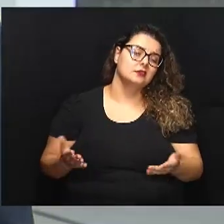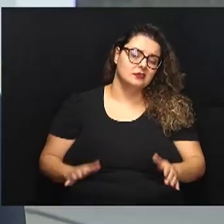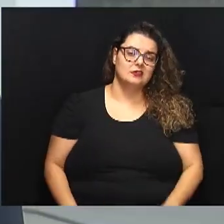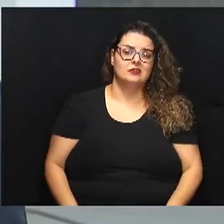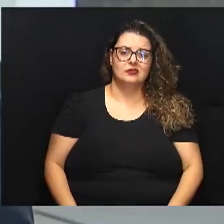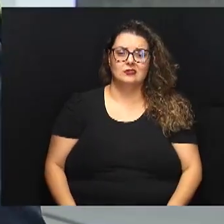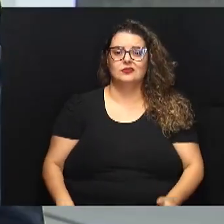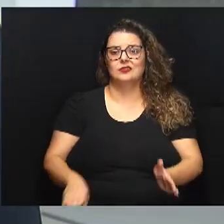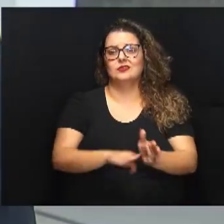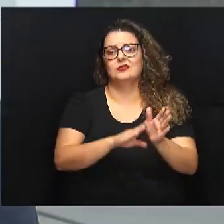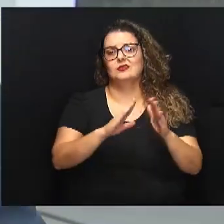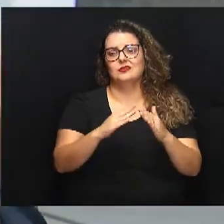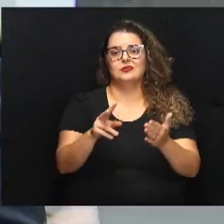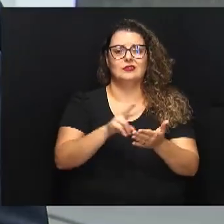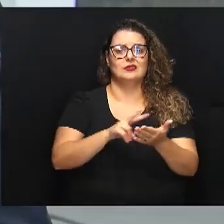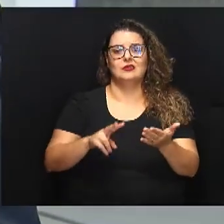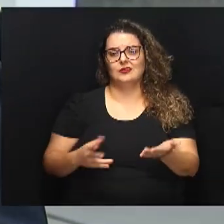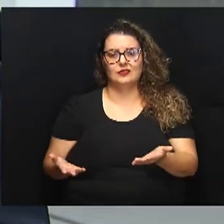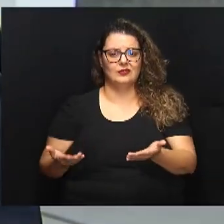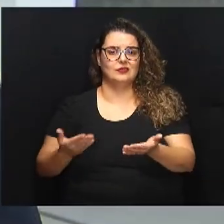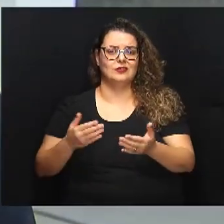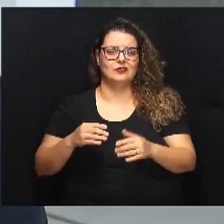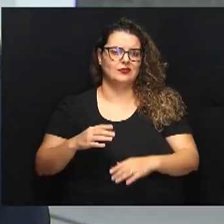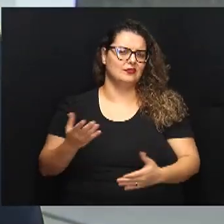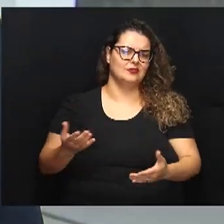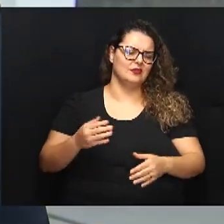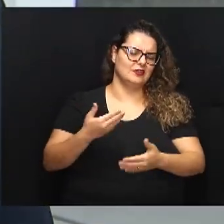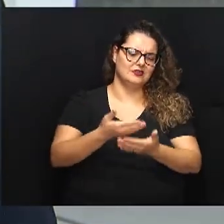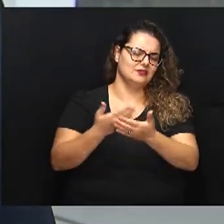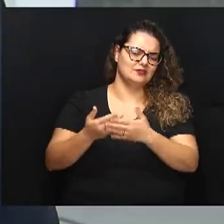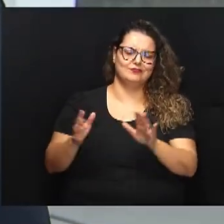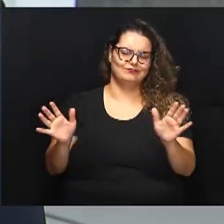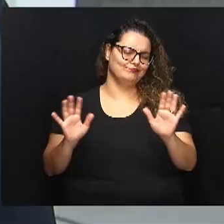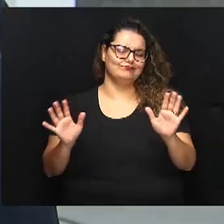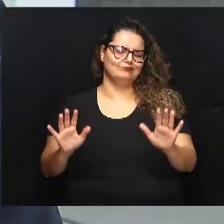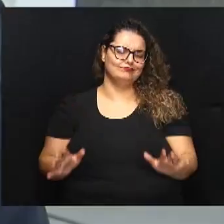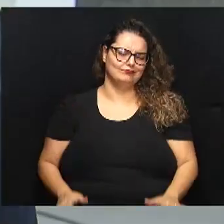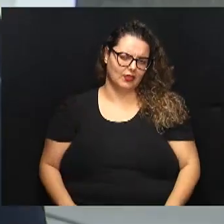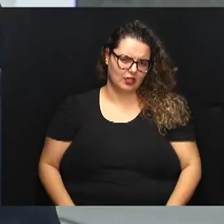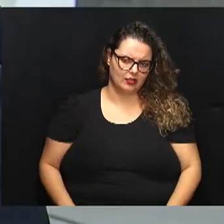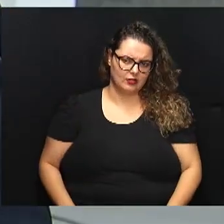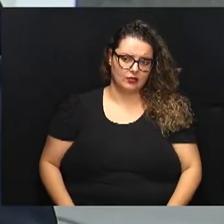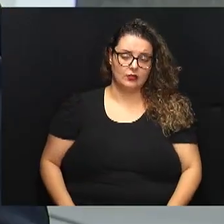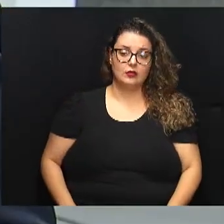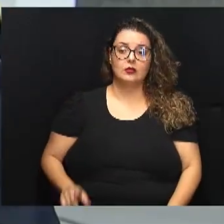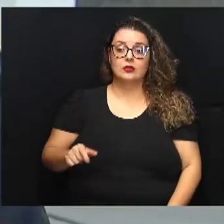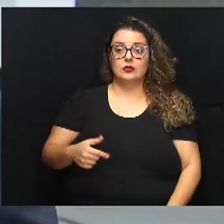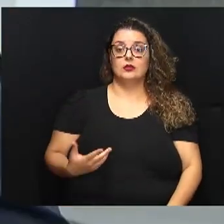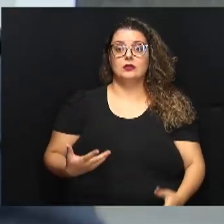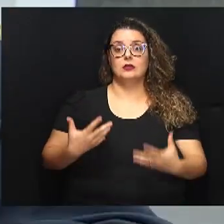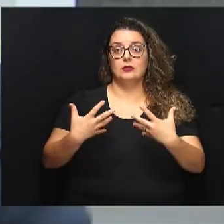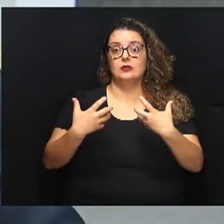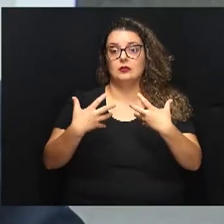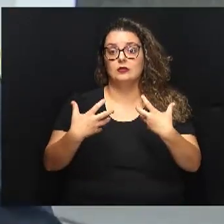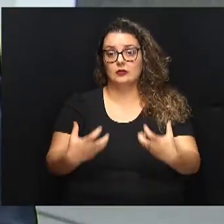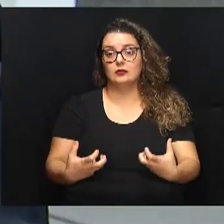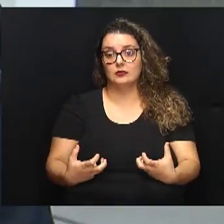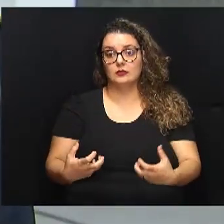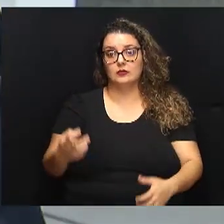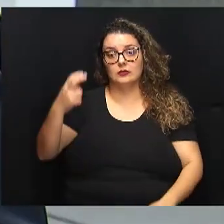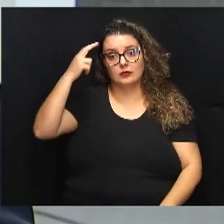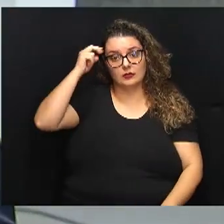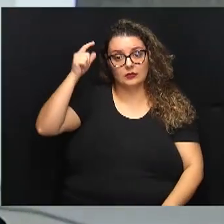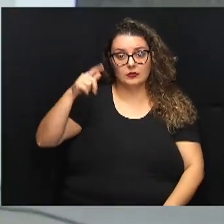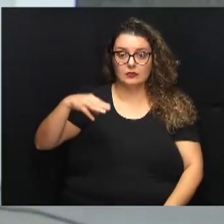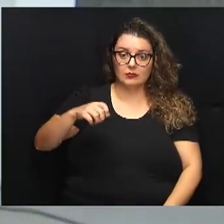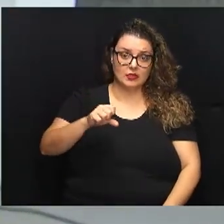chegar em casa, ainda vai ler, vai abrir o YouTube. Não vai, né? Eles acabam consumindo uma cultura de